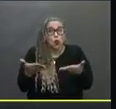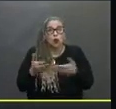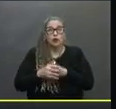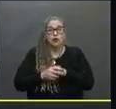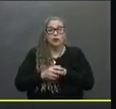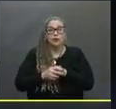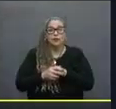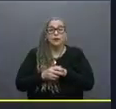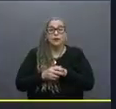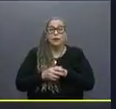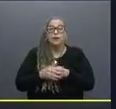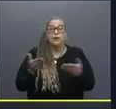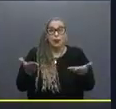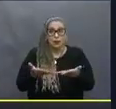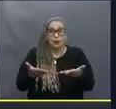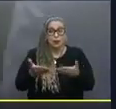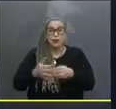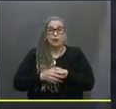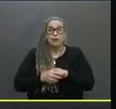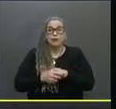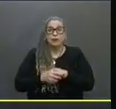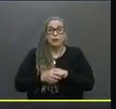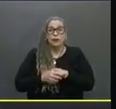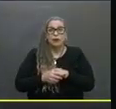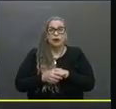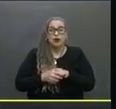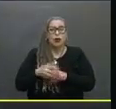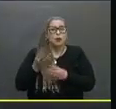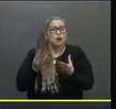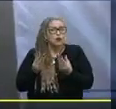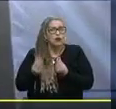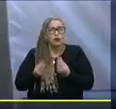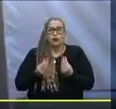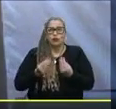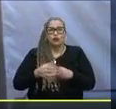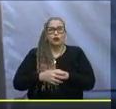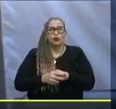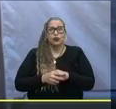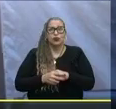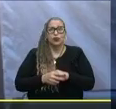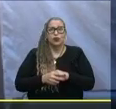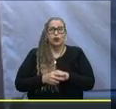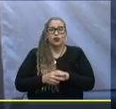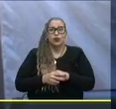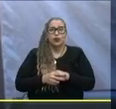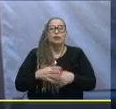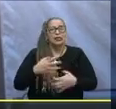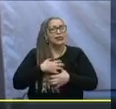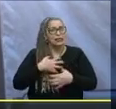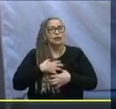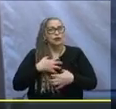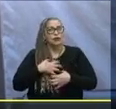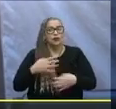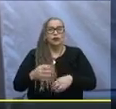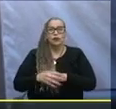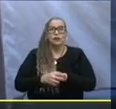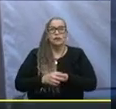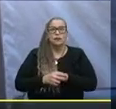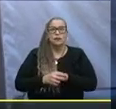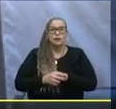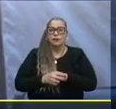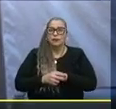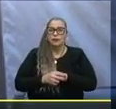nisto para mim que é, eu acho que é muito, eu sinto assim,